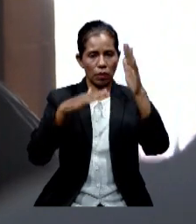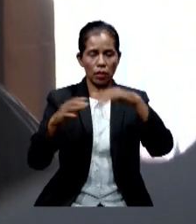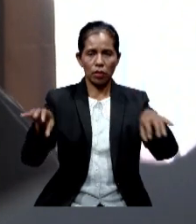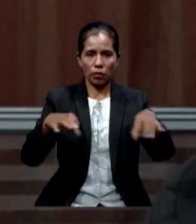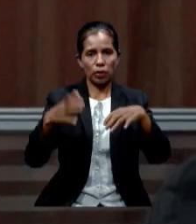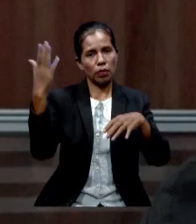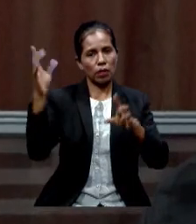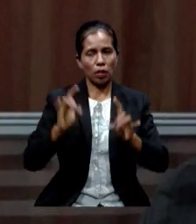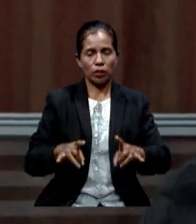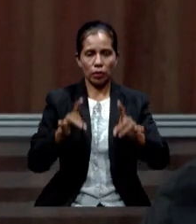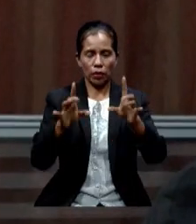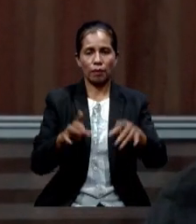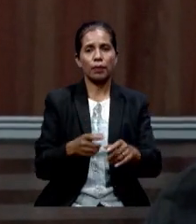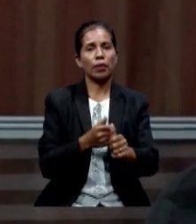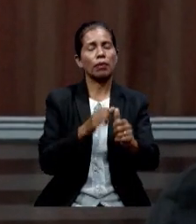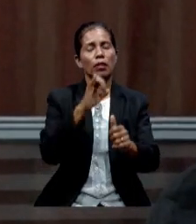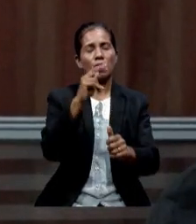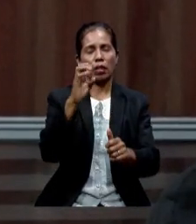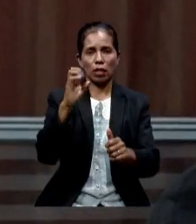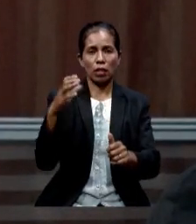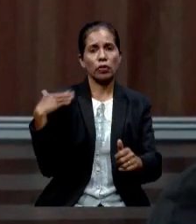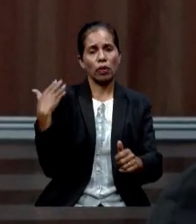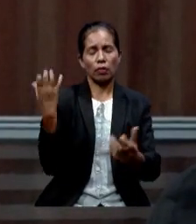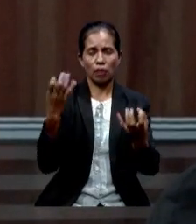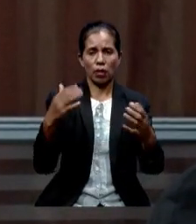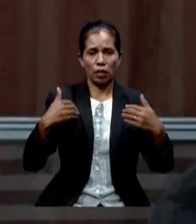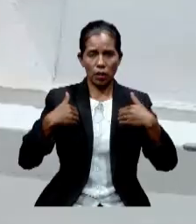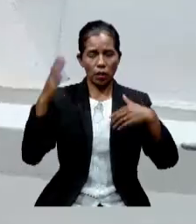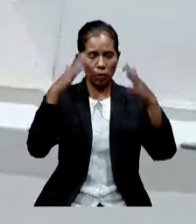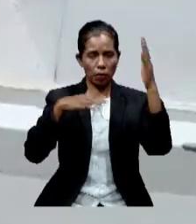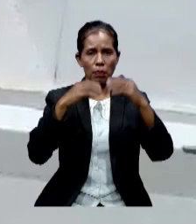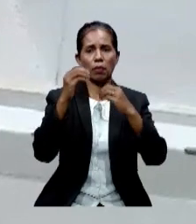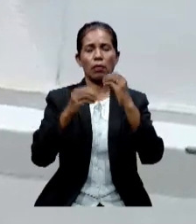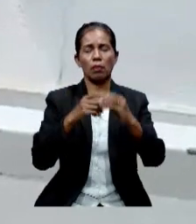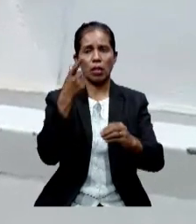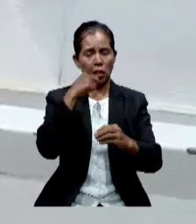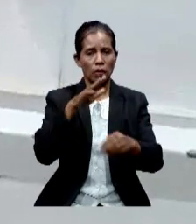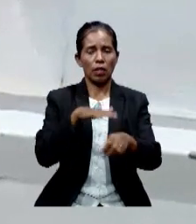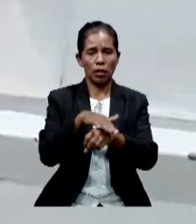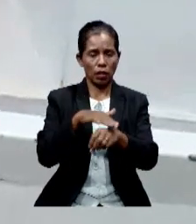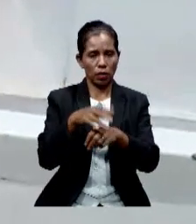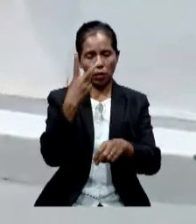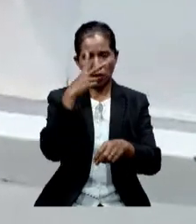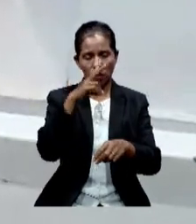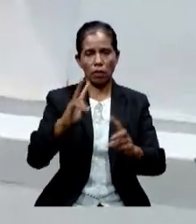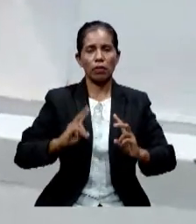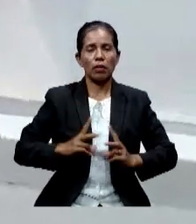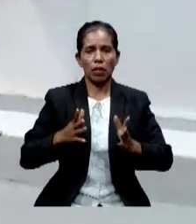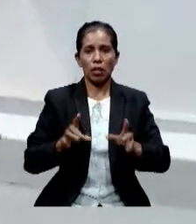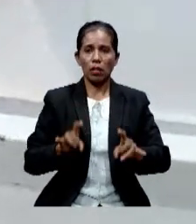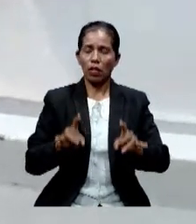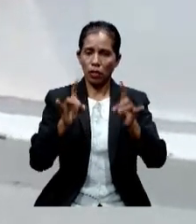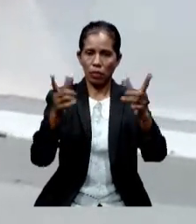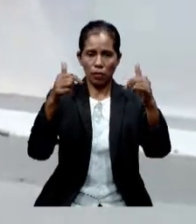Austrália. Tira Inês Almeida, Zoven Barak, maxeja problema, o língua inglês, onde ne, consul honorário veterano Austrália, bele